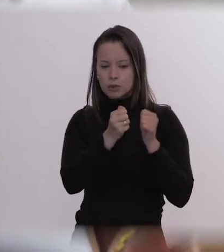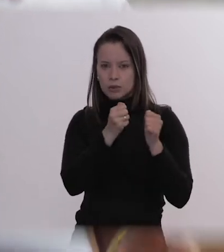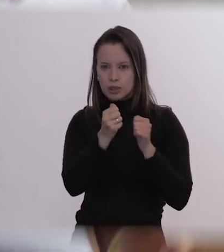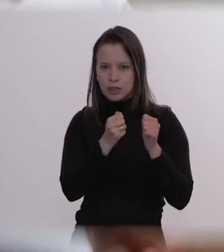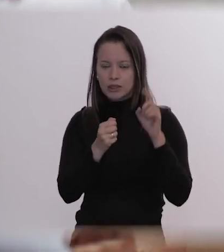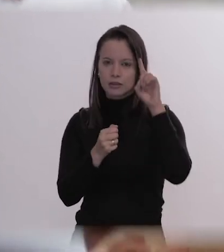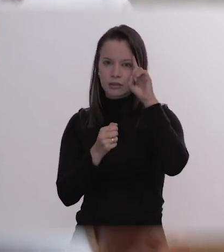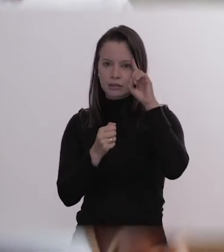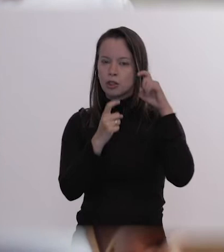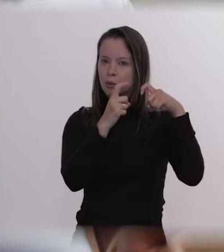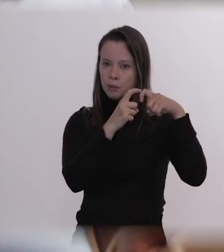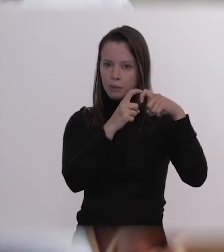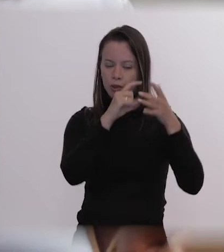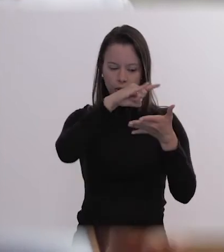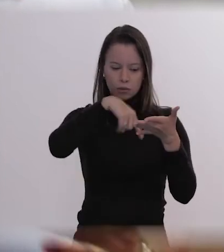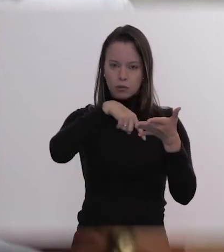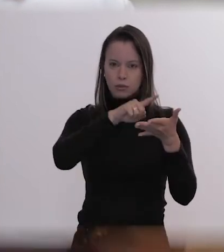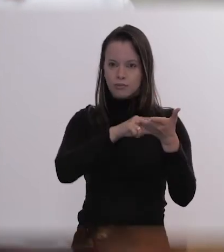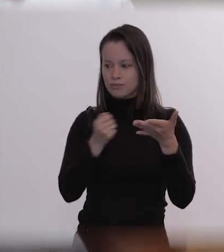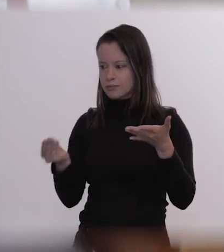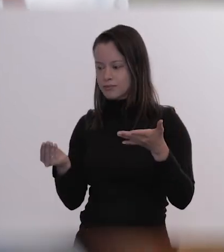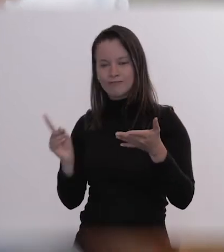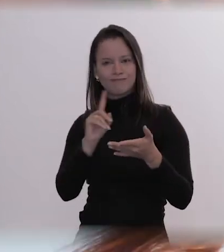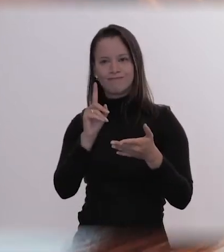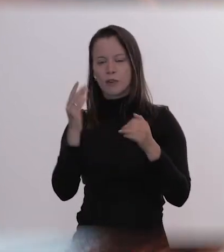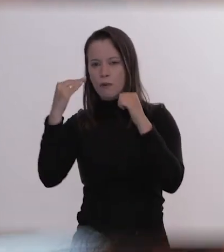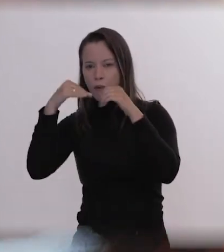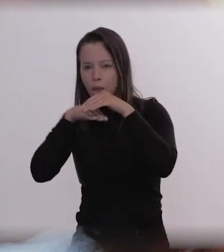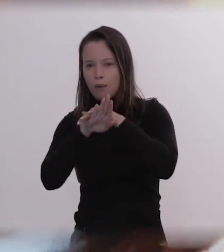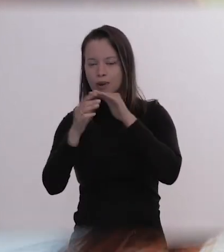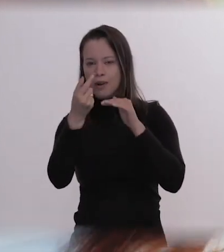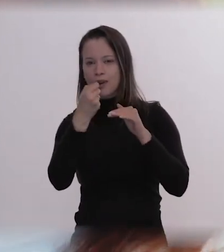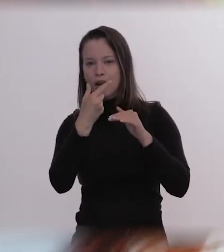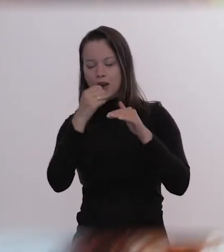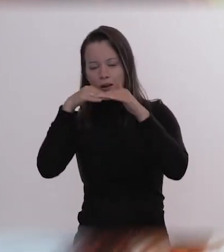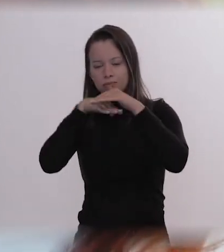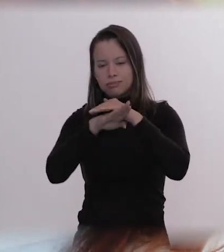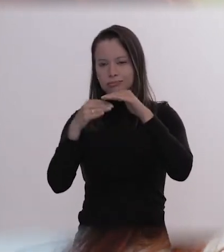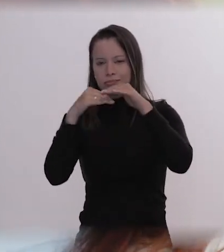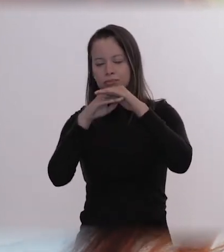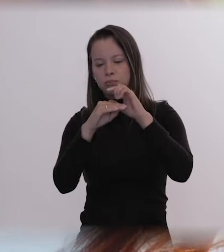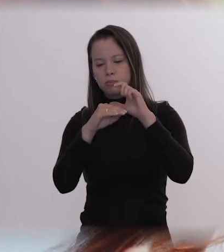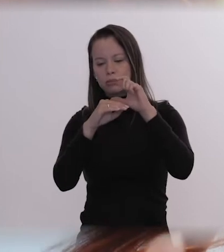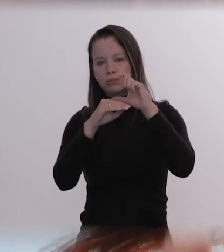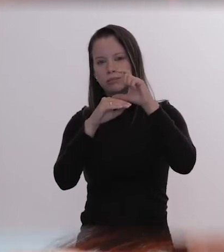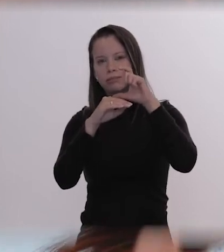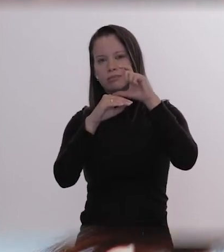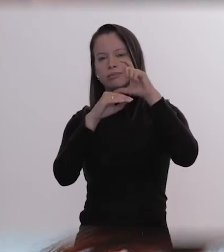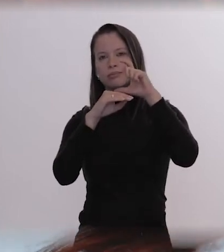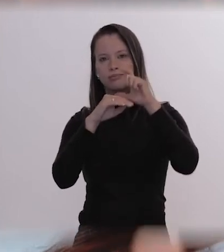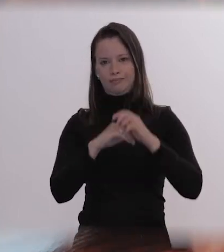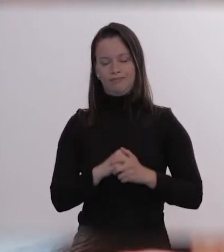como era indicado. Então ela foi fazendo um estoque de remédios.